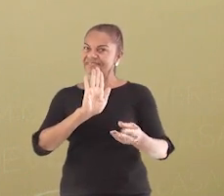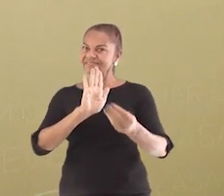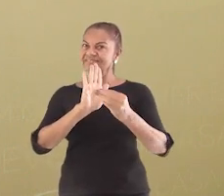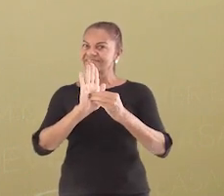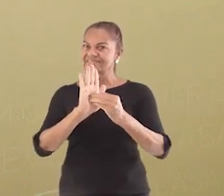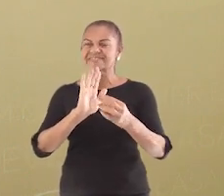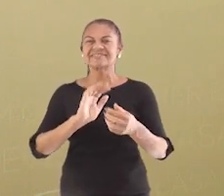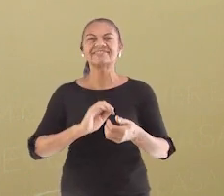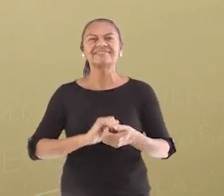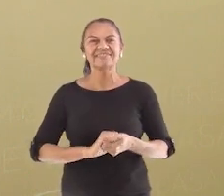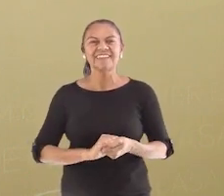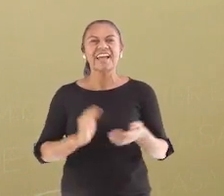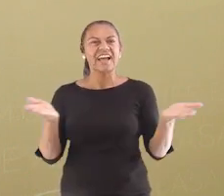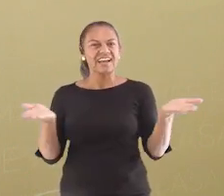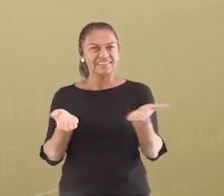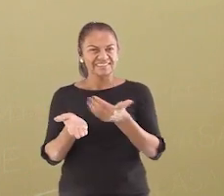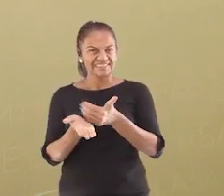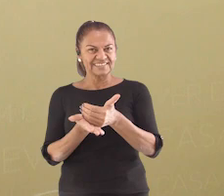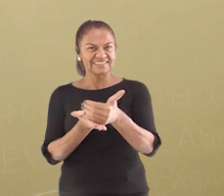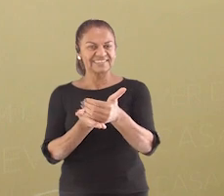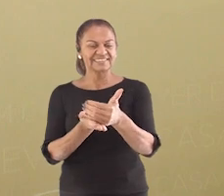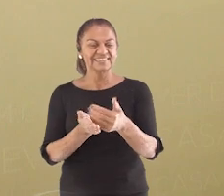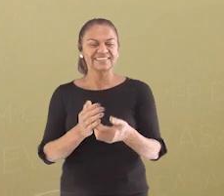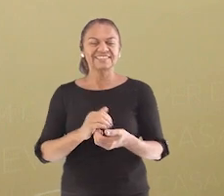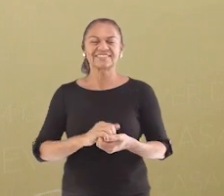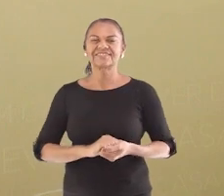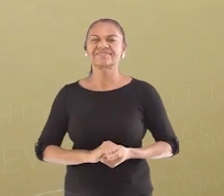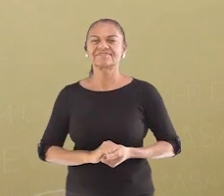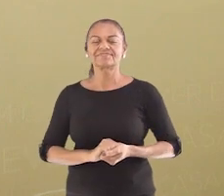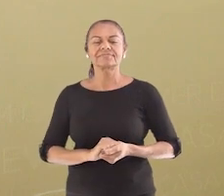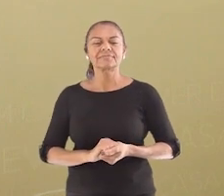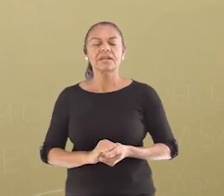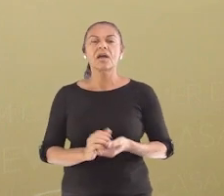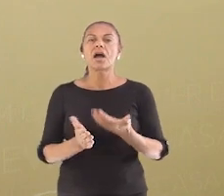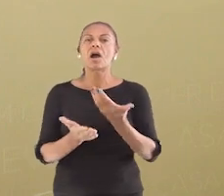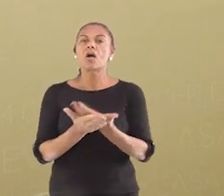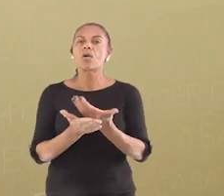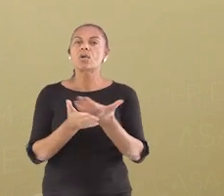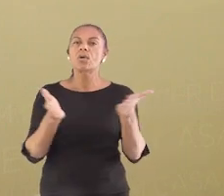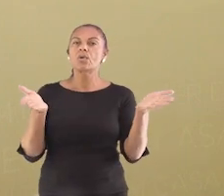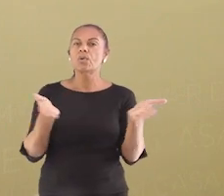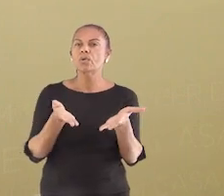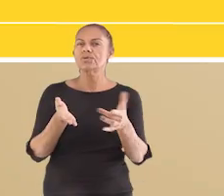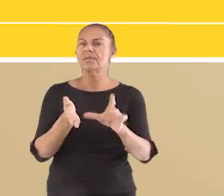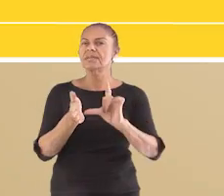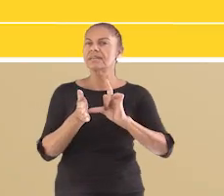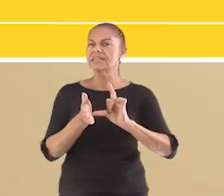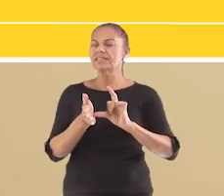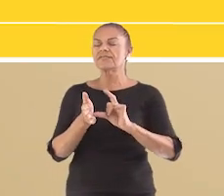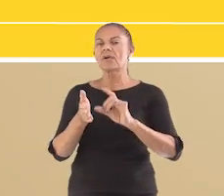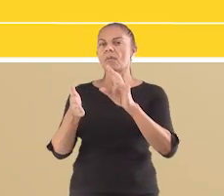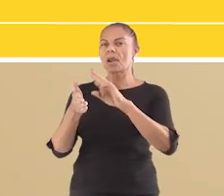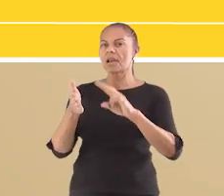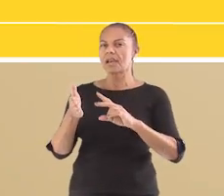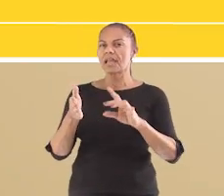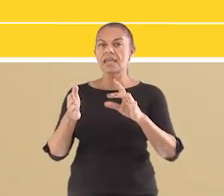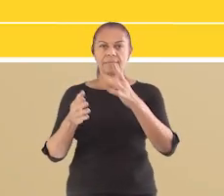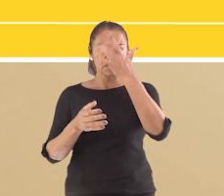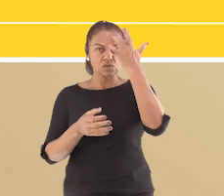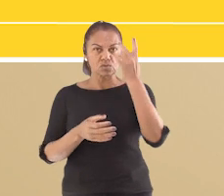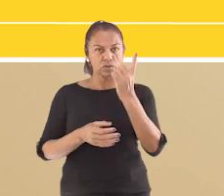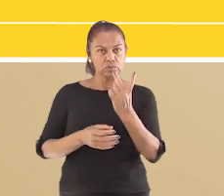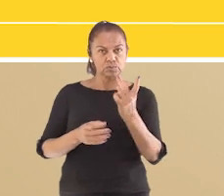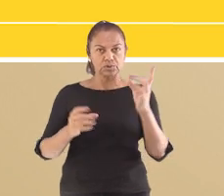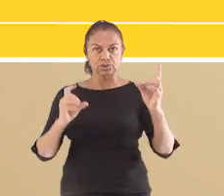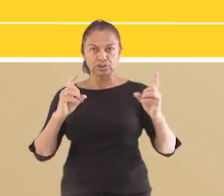para o QR Code que aparece aí na tela e marcar as suas presenças. Agora sim, vamos começar? Para começarmos a aula de